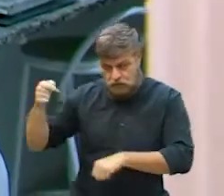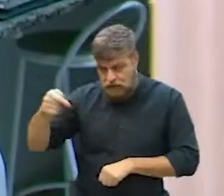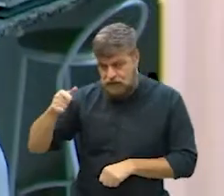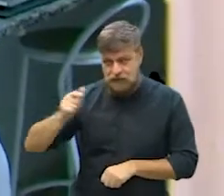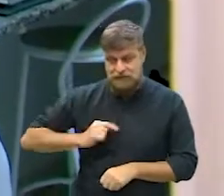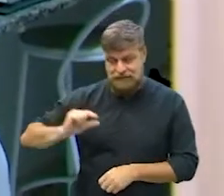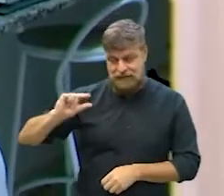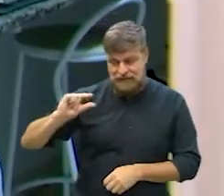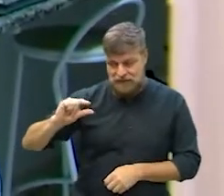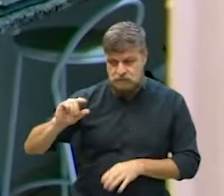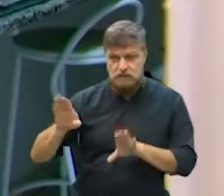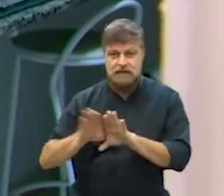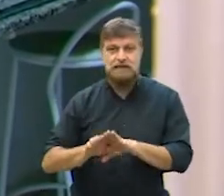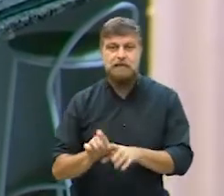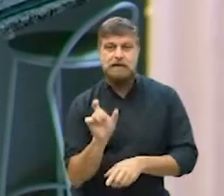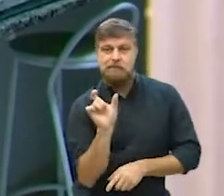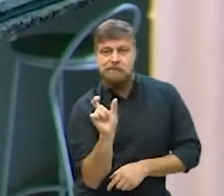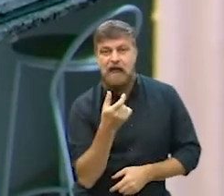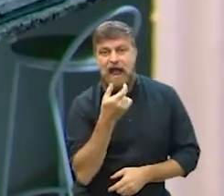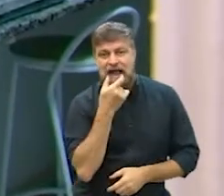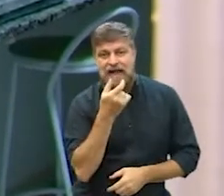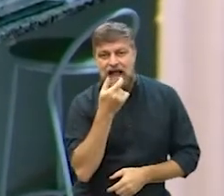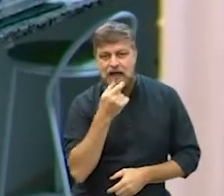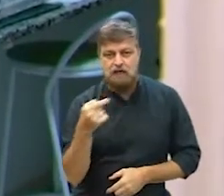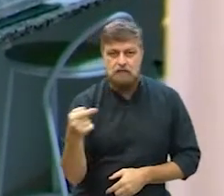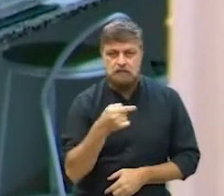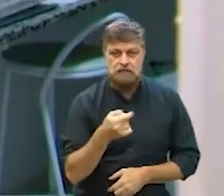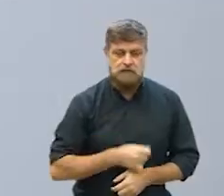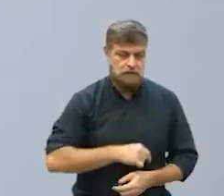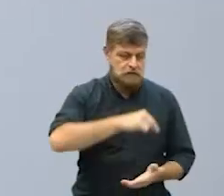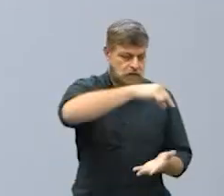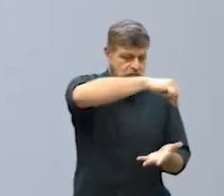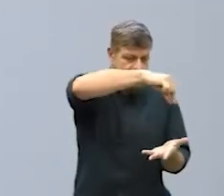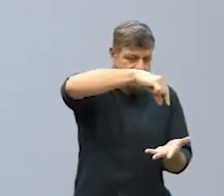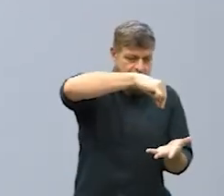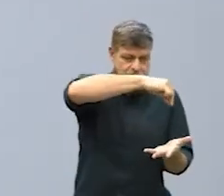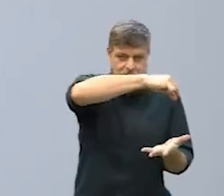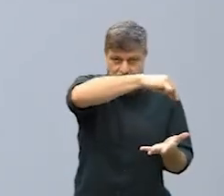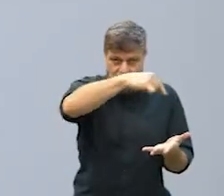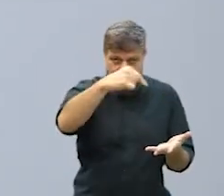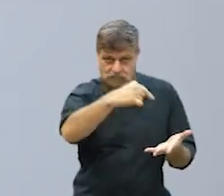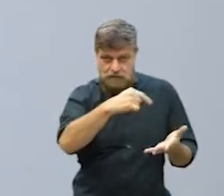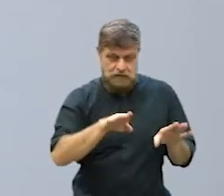sólidos, de onde saem as cápsulas e os biscoitos, e a parte